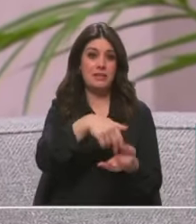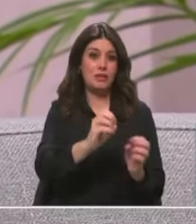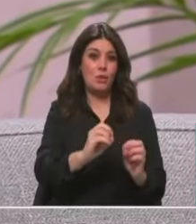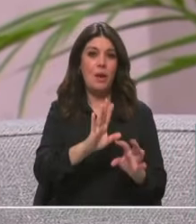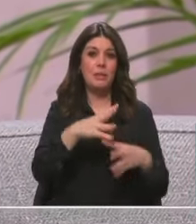importante para mim